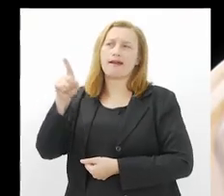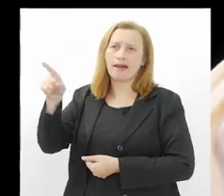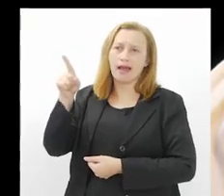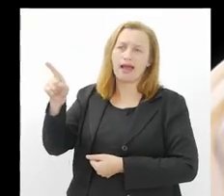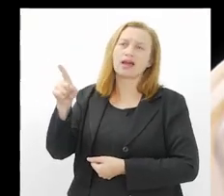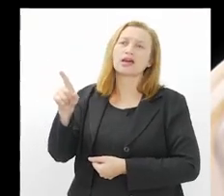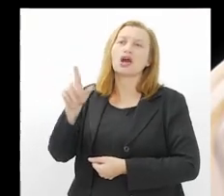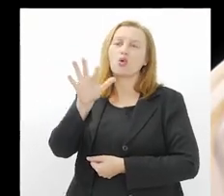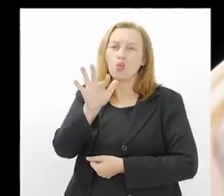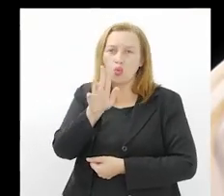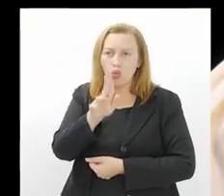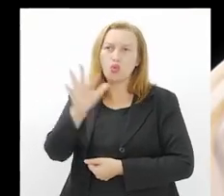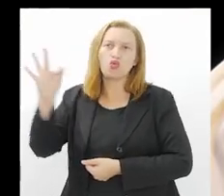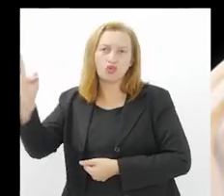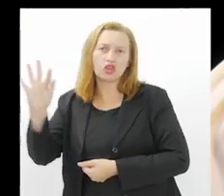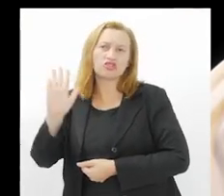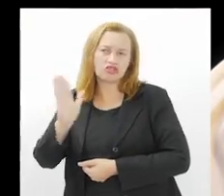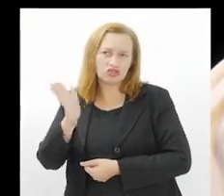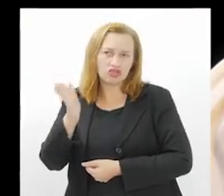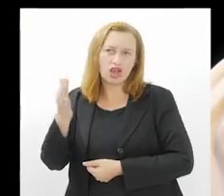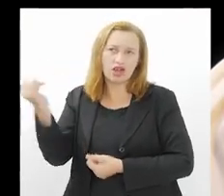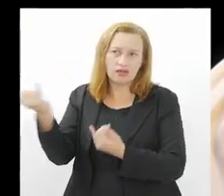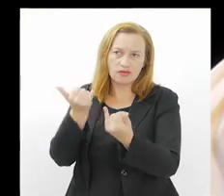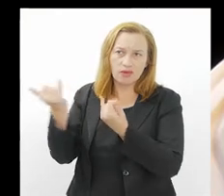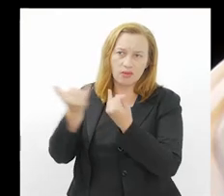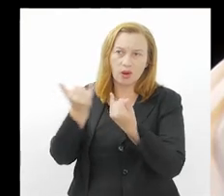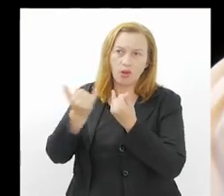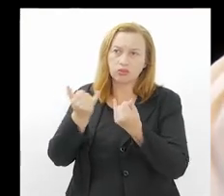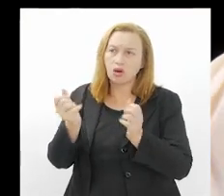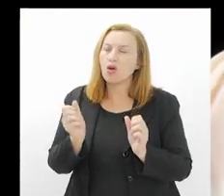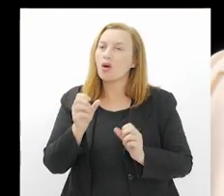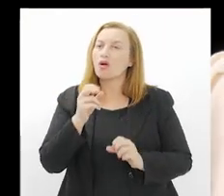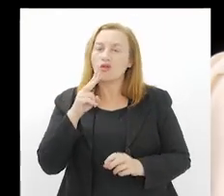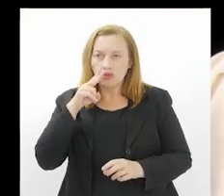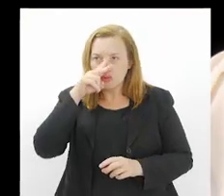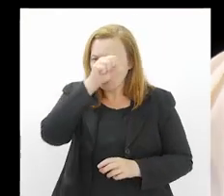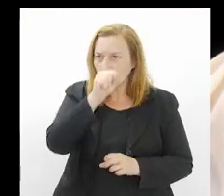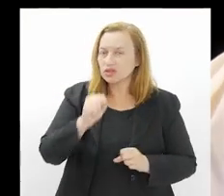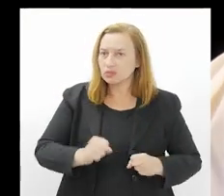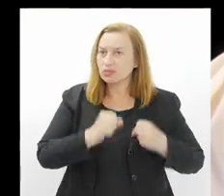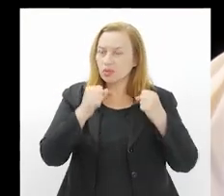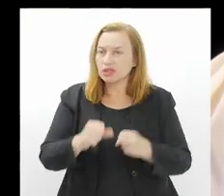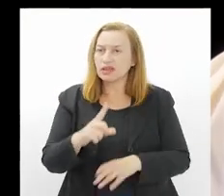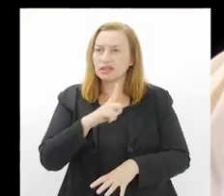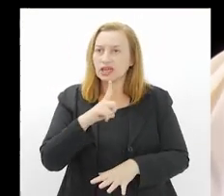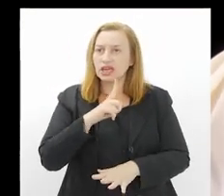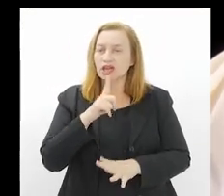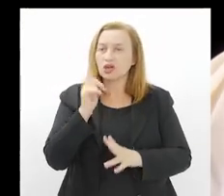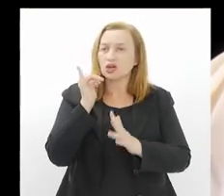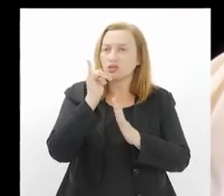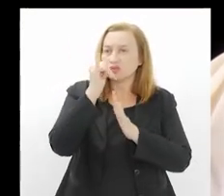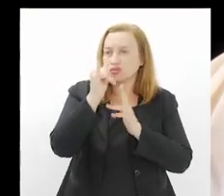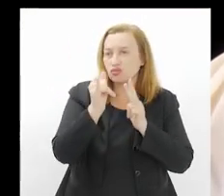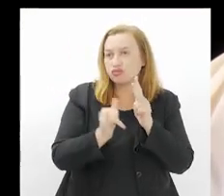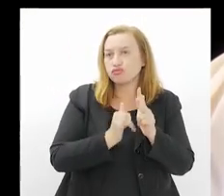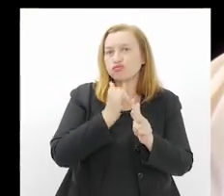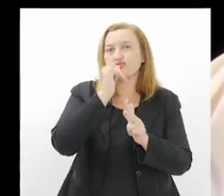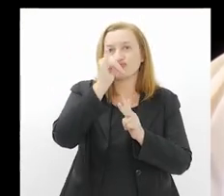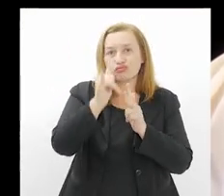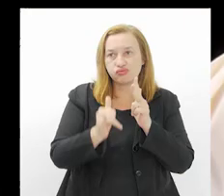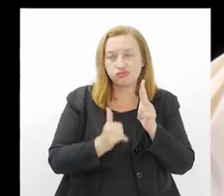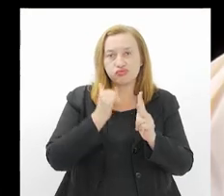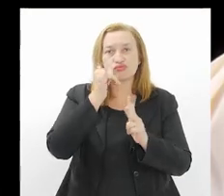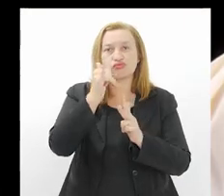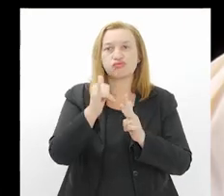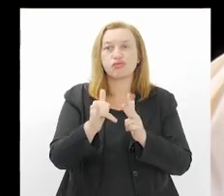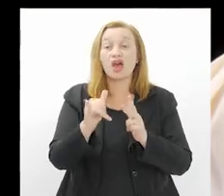que é onde eu me formei, né, na UFBA, né? E tem um grande potencial eólico, né? Um grande potencial de produção de energia